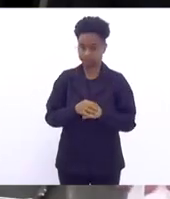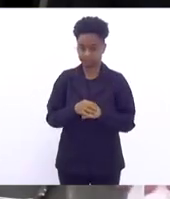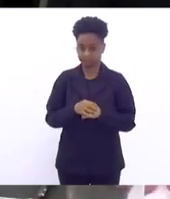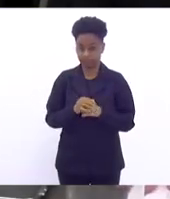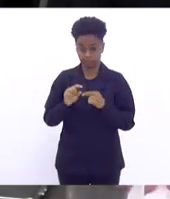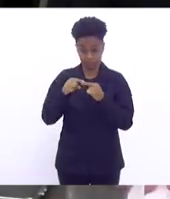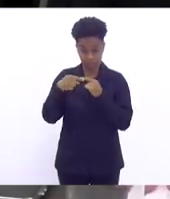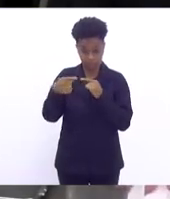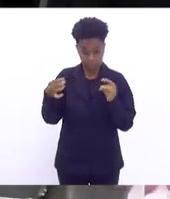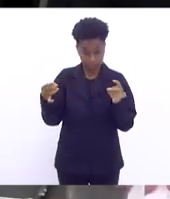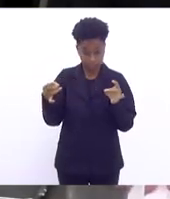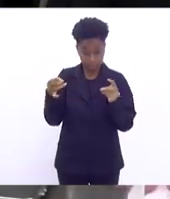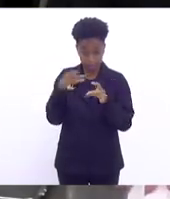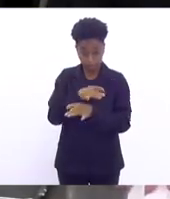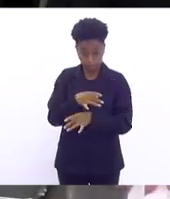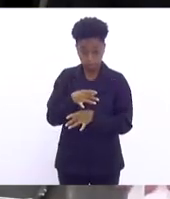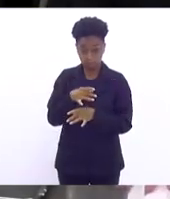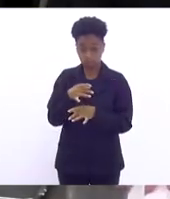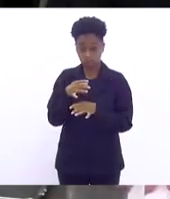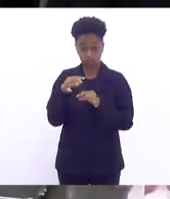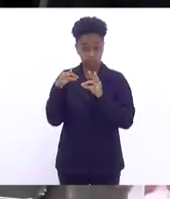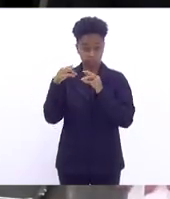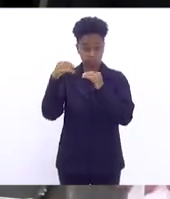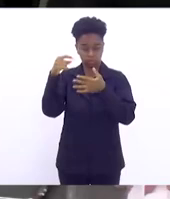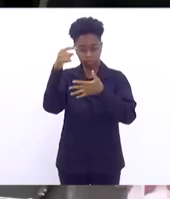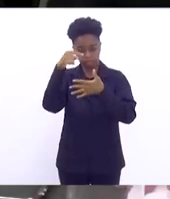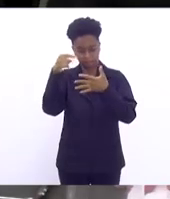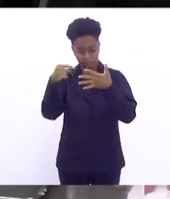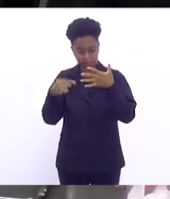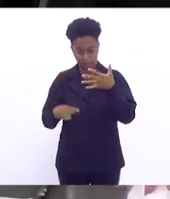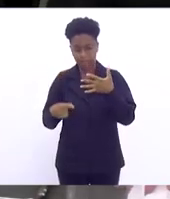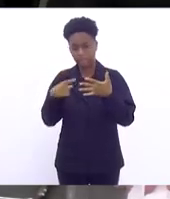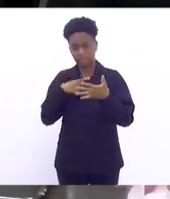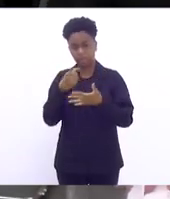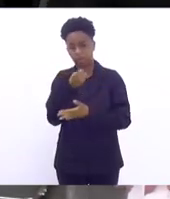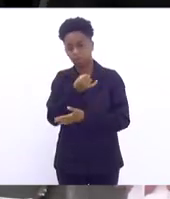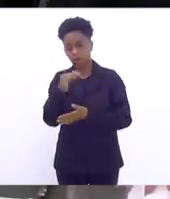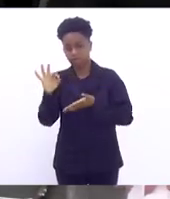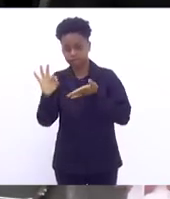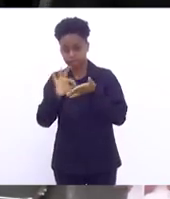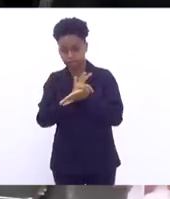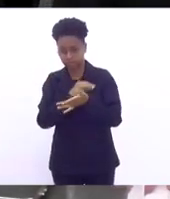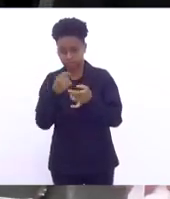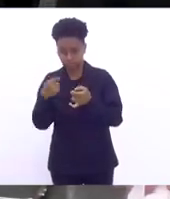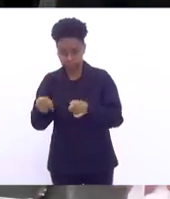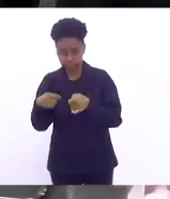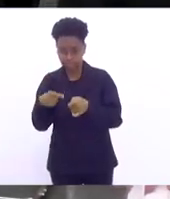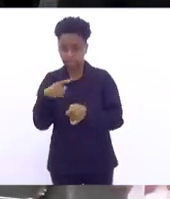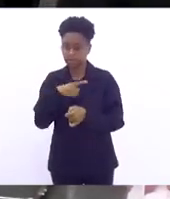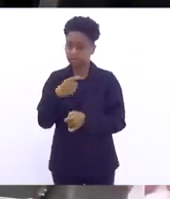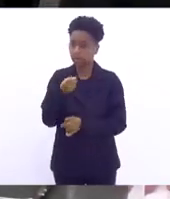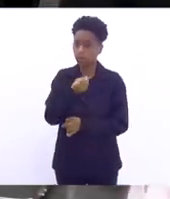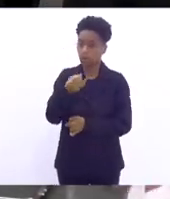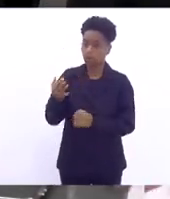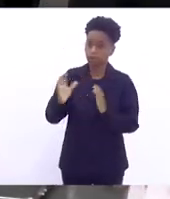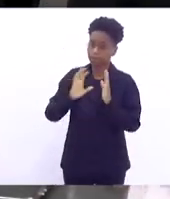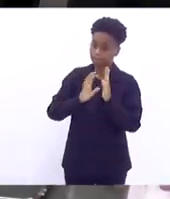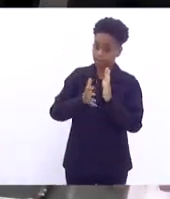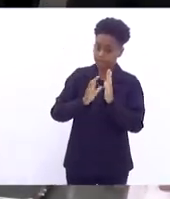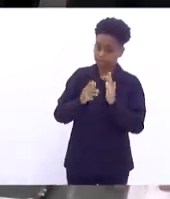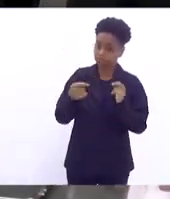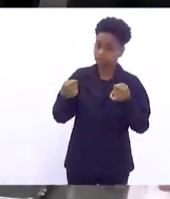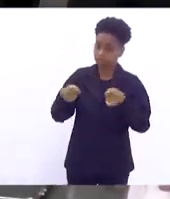todos os ritos tem lá o número de assinaturas determinada tem lá o número de partidos